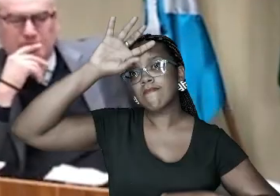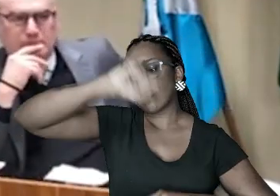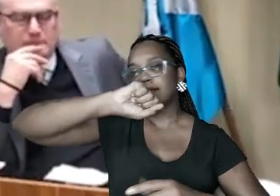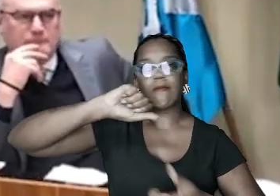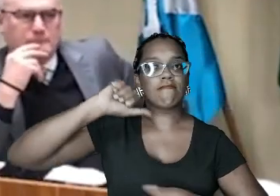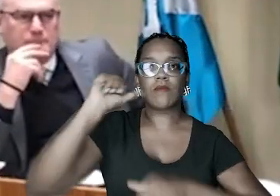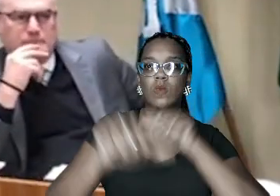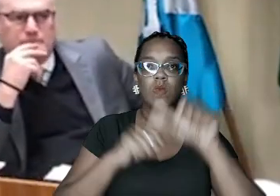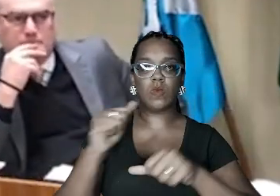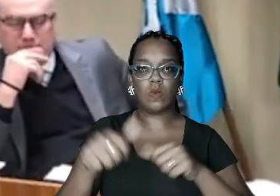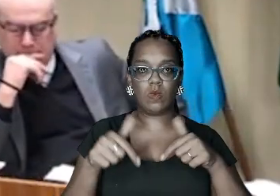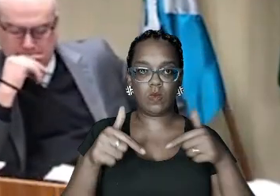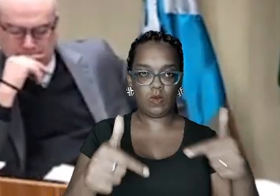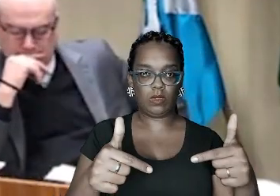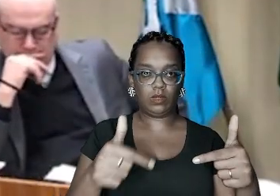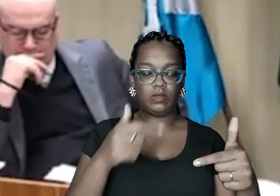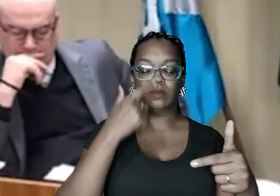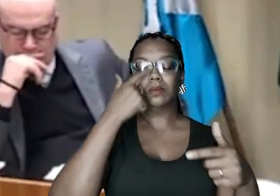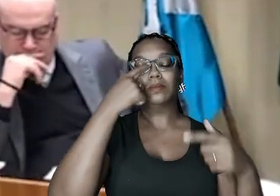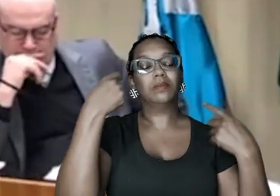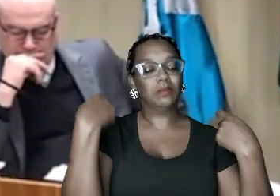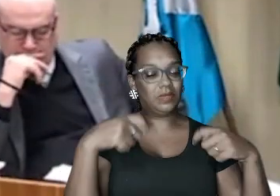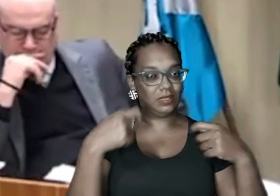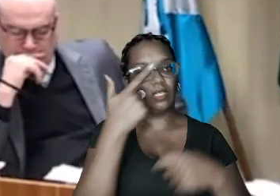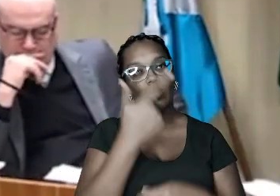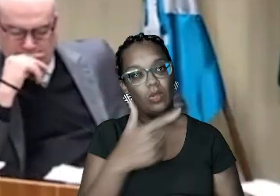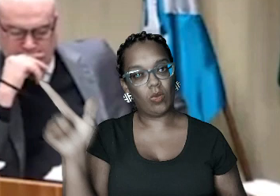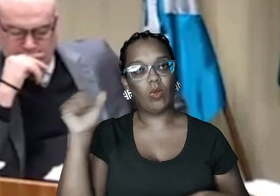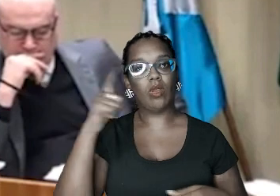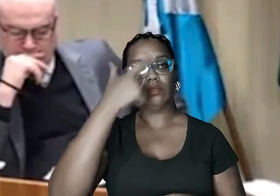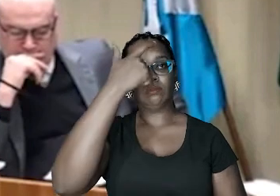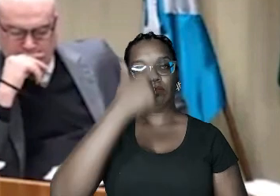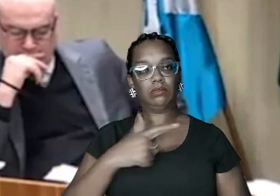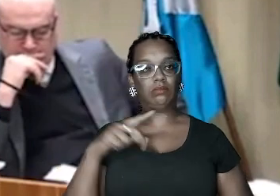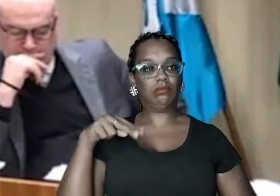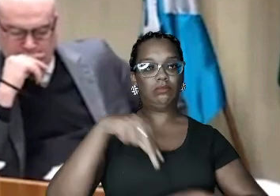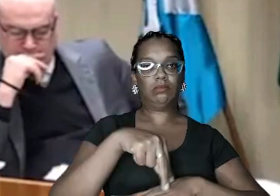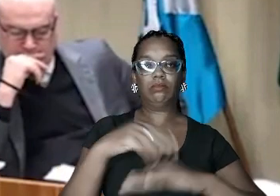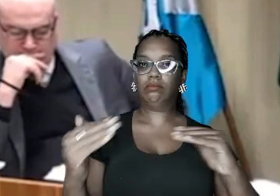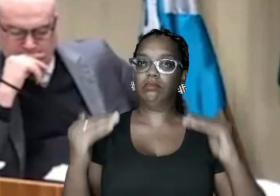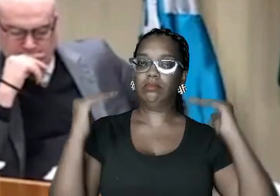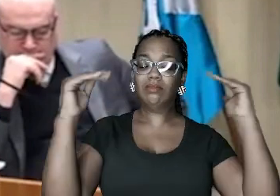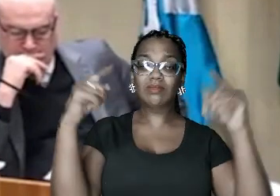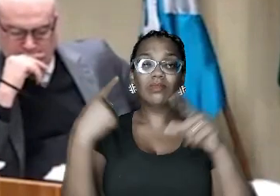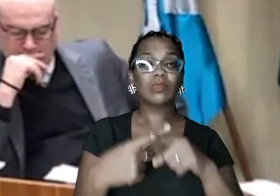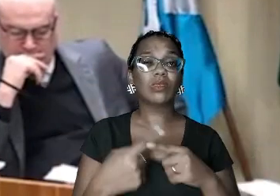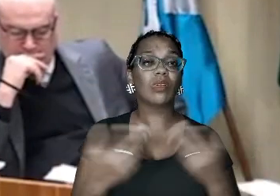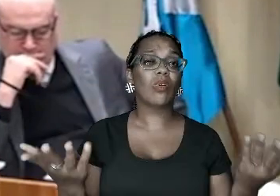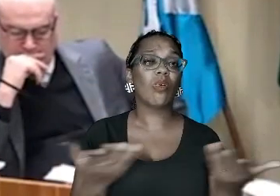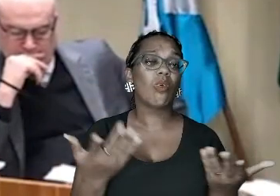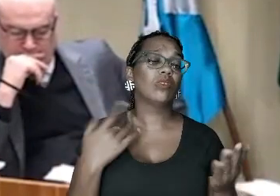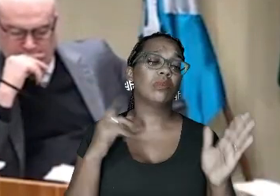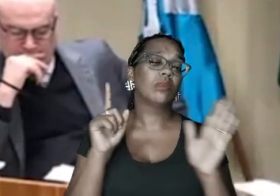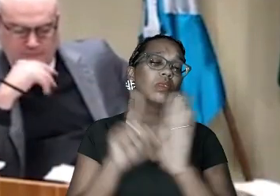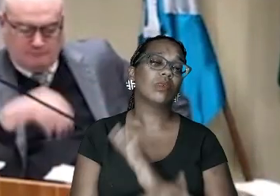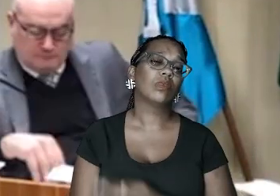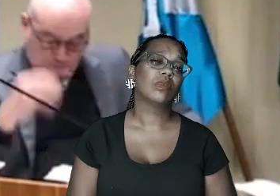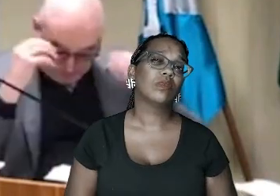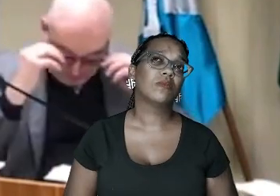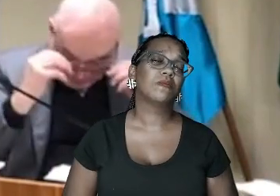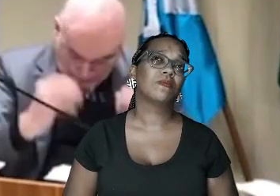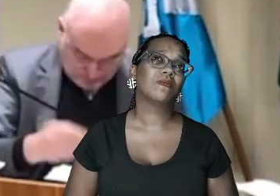persecução penal precisa ter uma outra costura muito maior porque hoje em dia eu me pergunto e